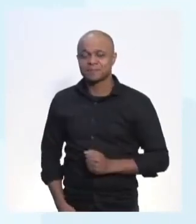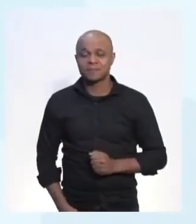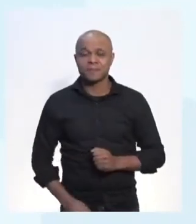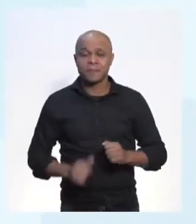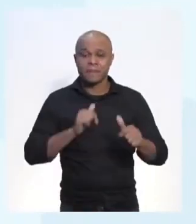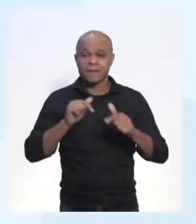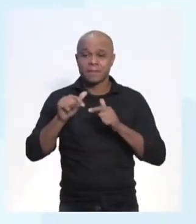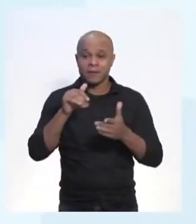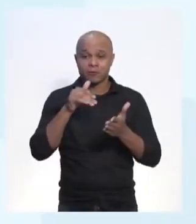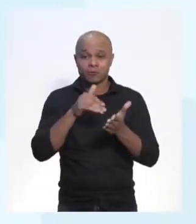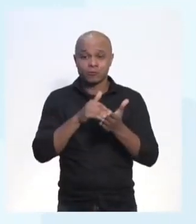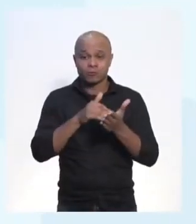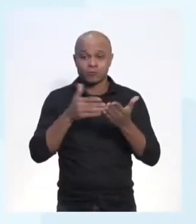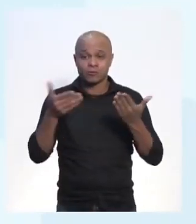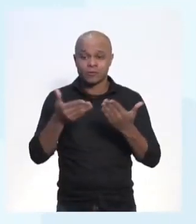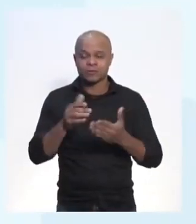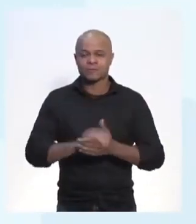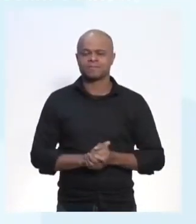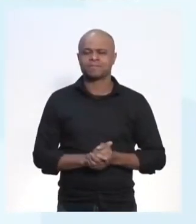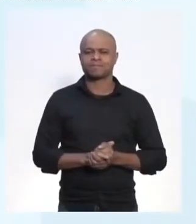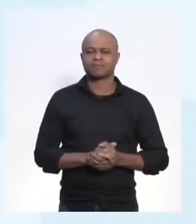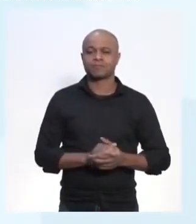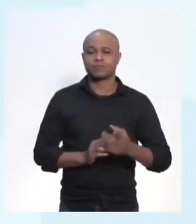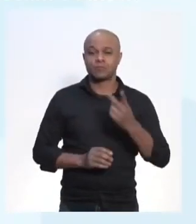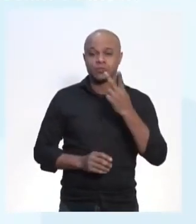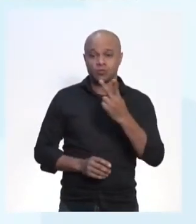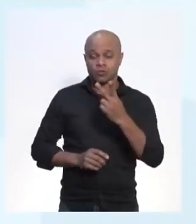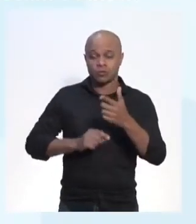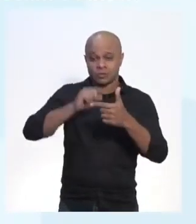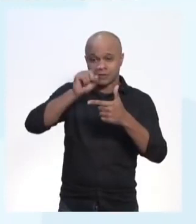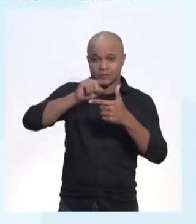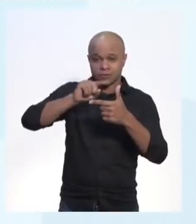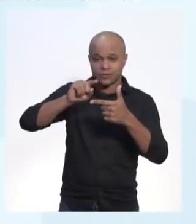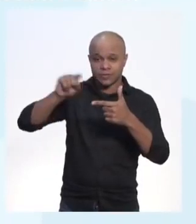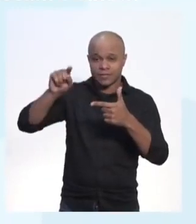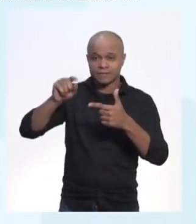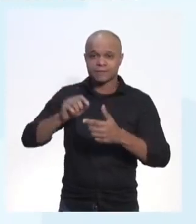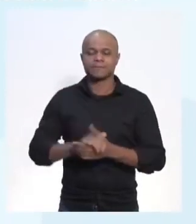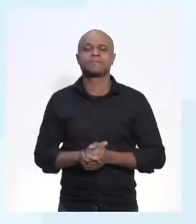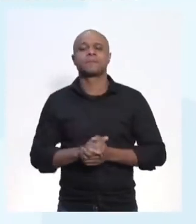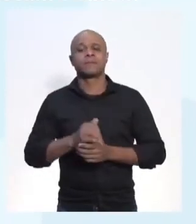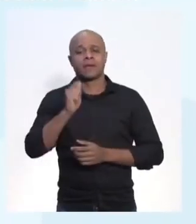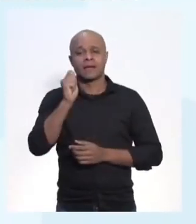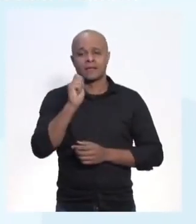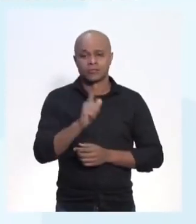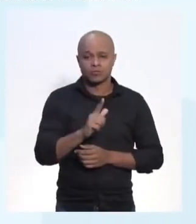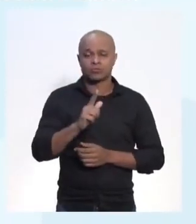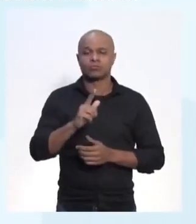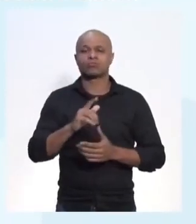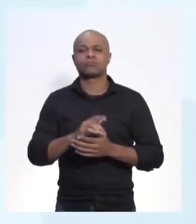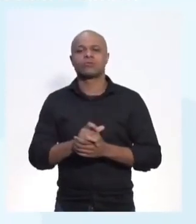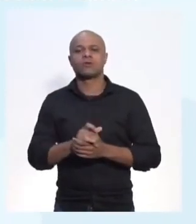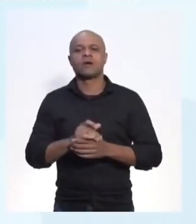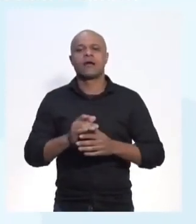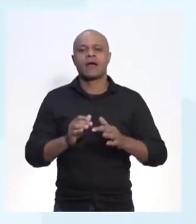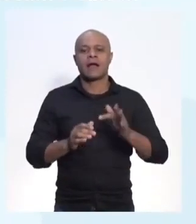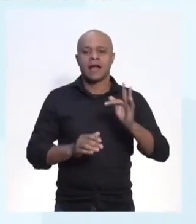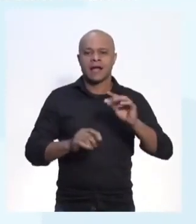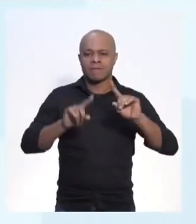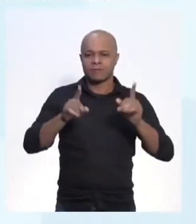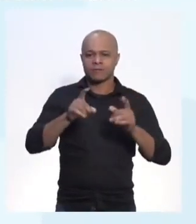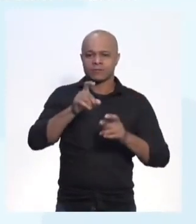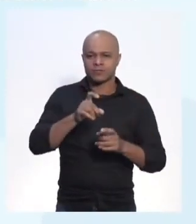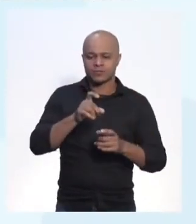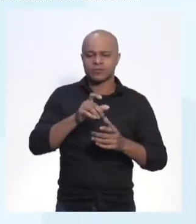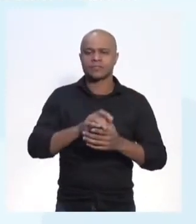Eu vou pegar os dois gráficos da função em azul que eu comecei a aula de hoje, que é a minha f de x, que é o 2 elevado a x, a função